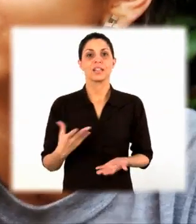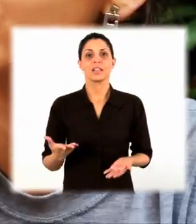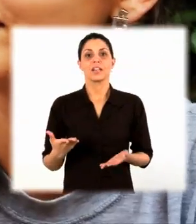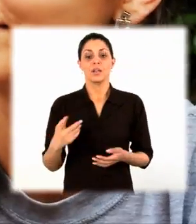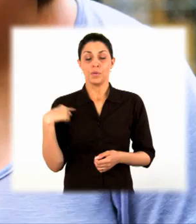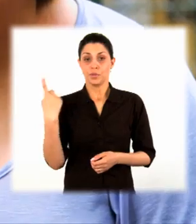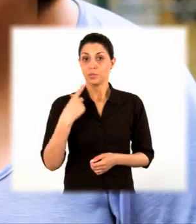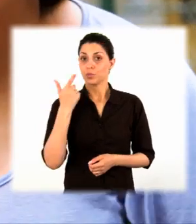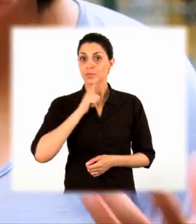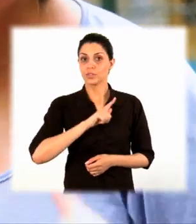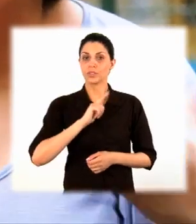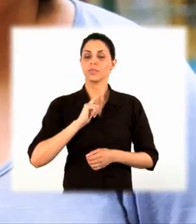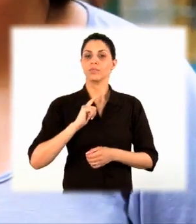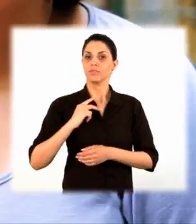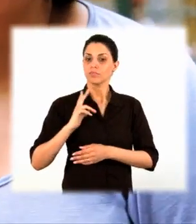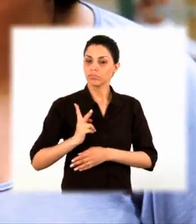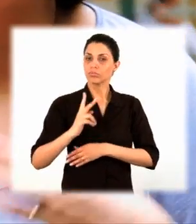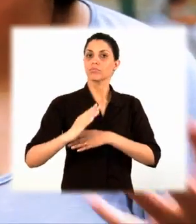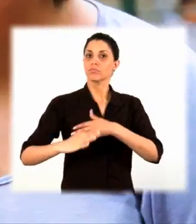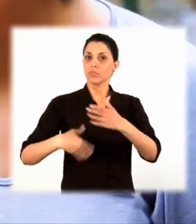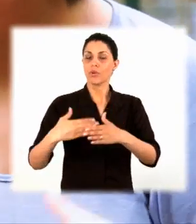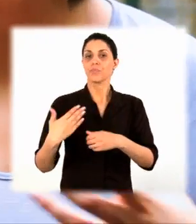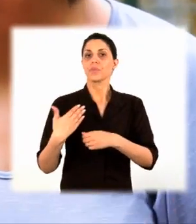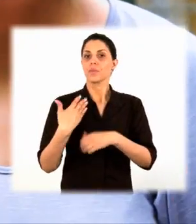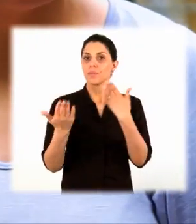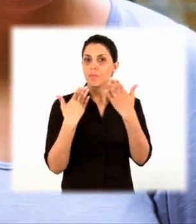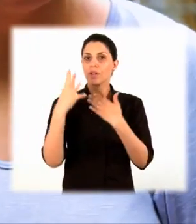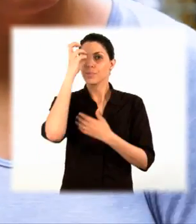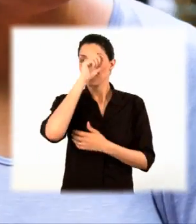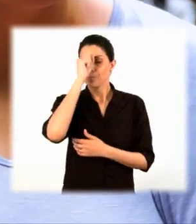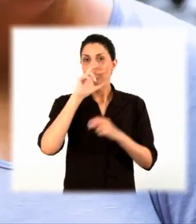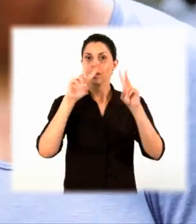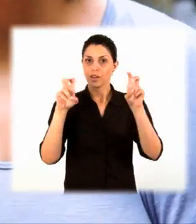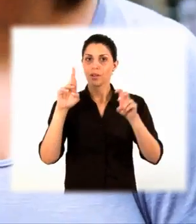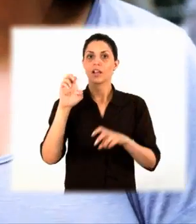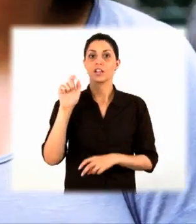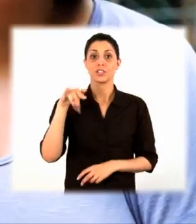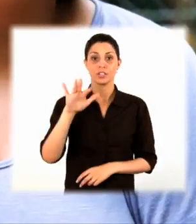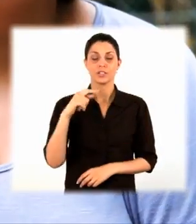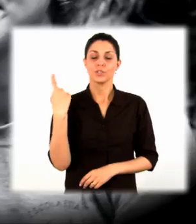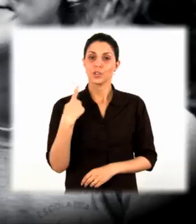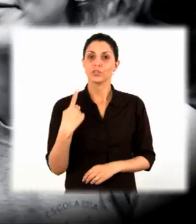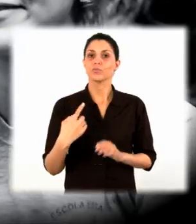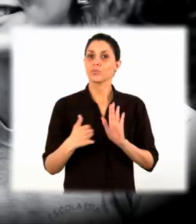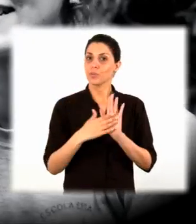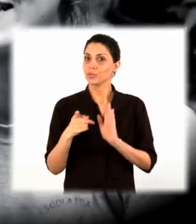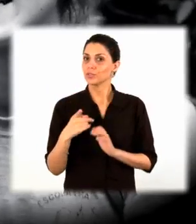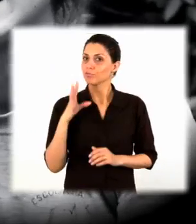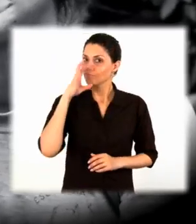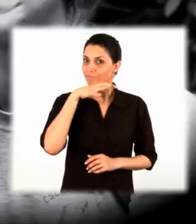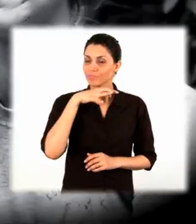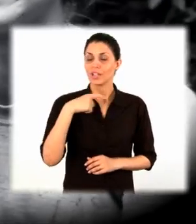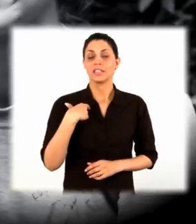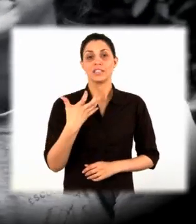gente poder caminhar nessa nossa conversa, nesse nosso aprendizado sobre a regência, nós vamos propor para você um desafio. A